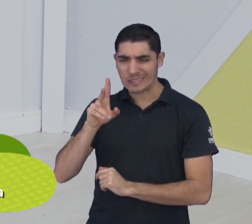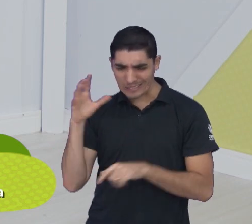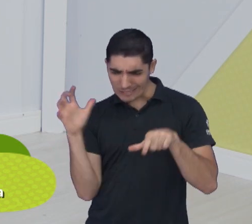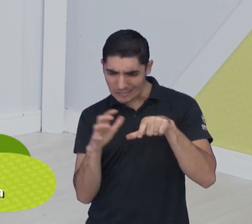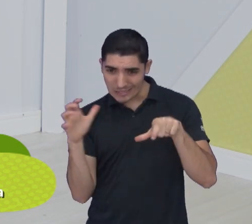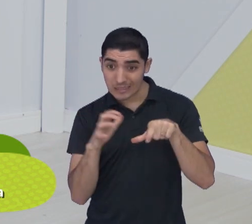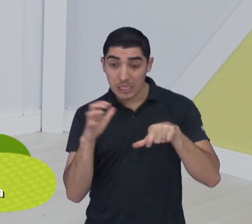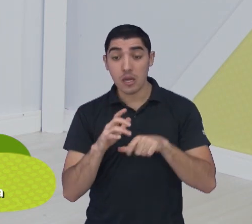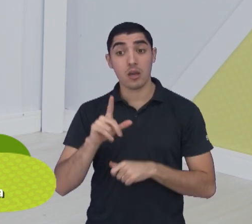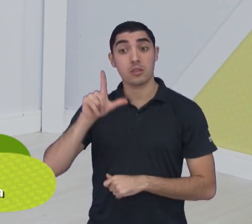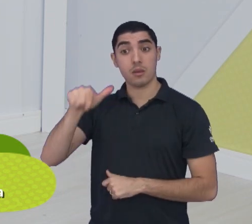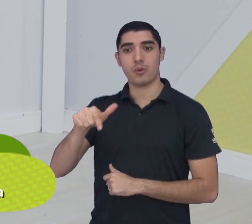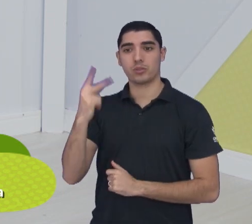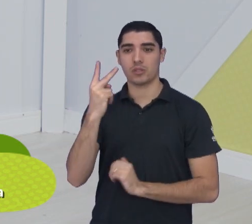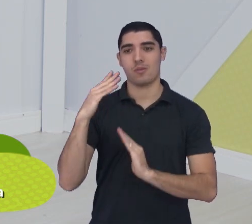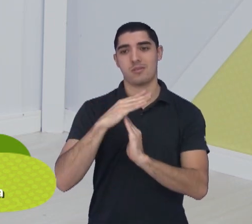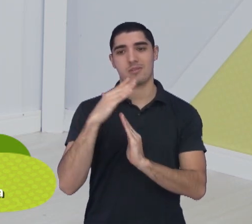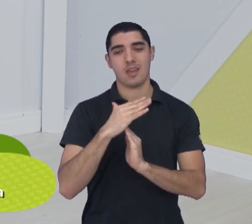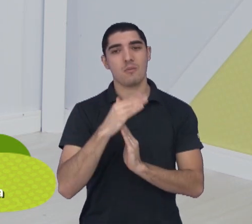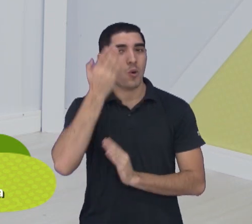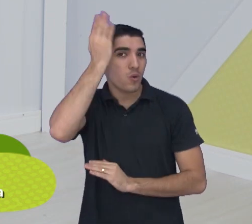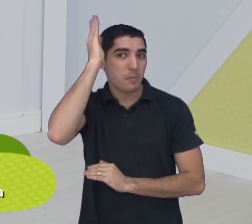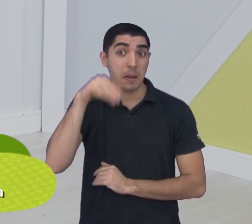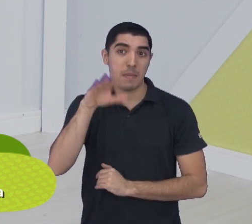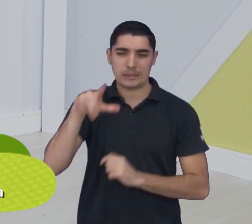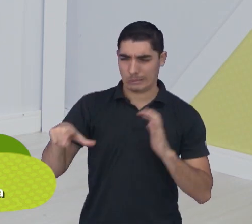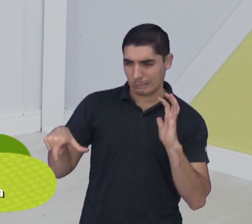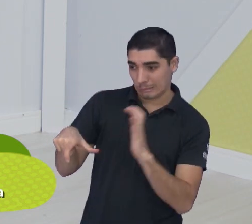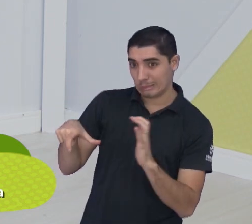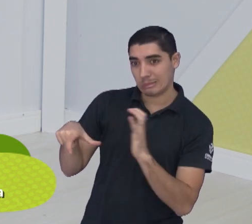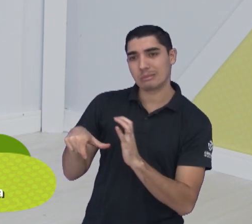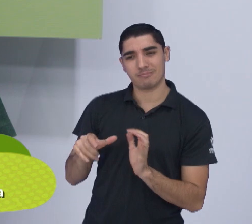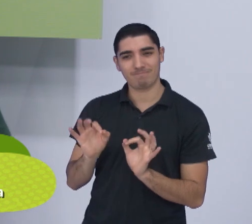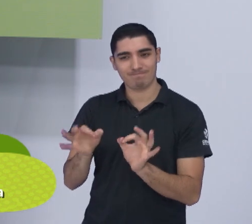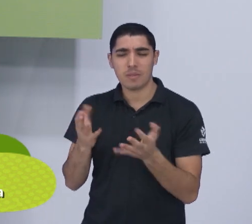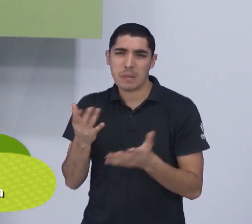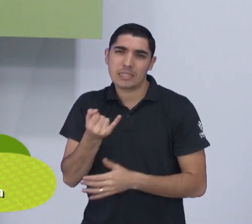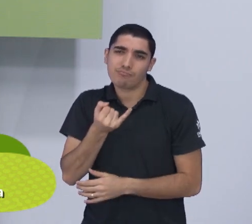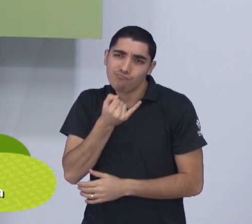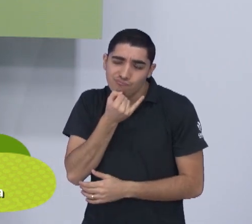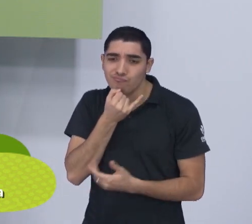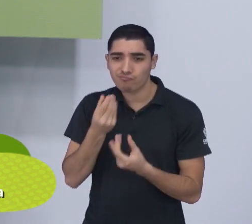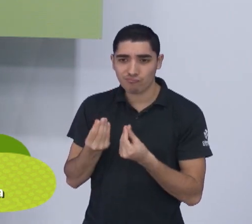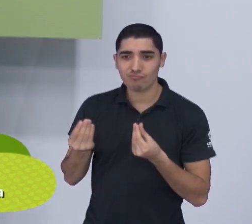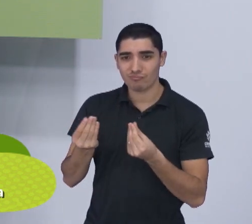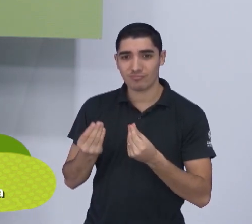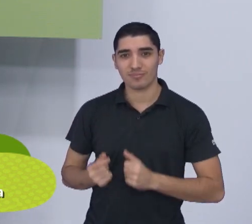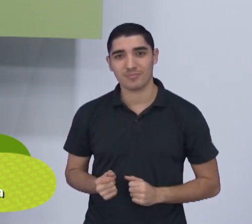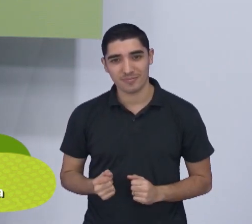do Taubaté, o São José tem que lamentar uma derrota como essa. Acho que lamentar, mas nem tanto, né?